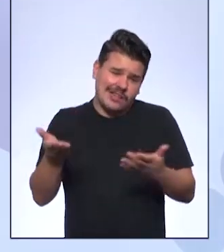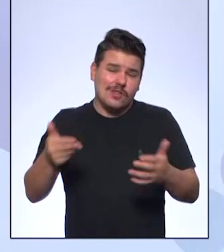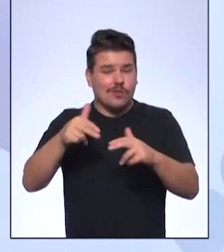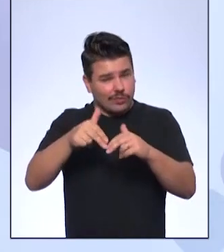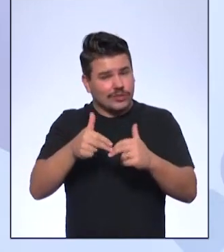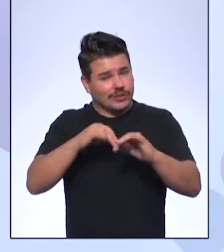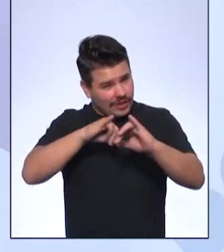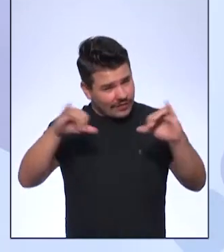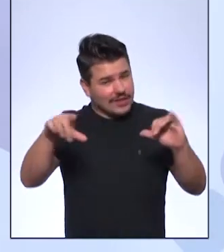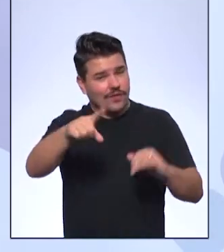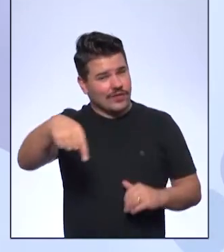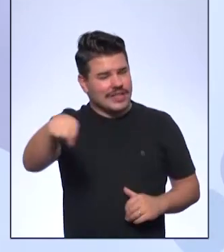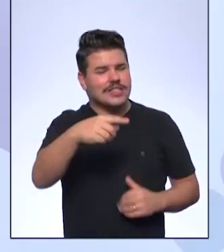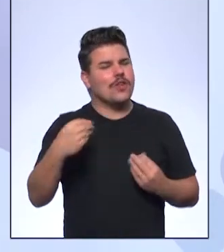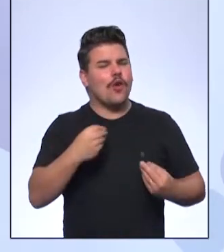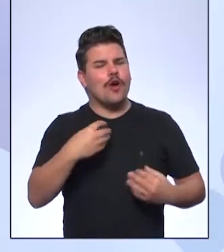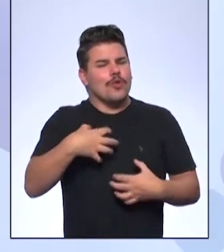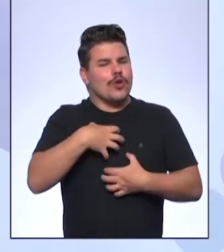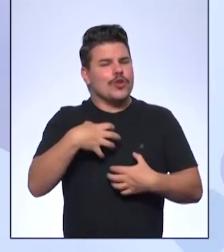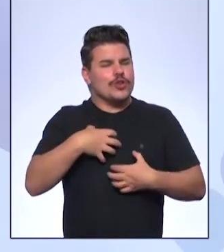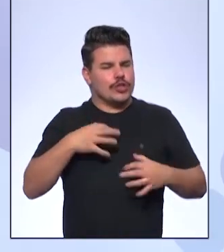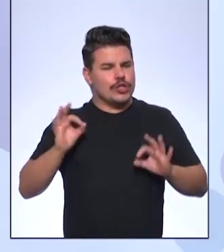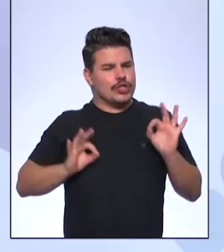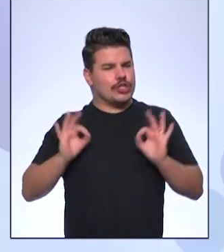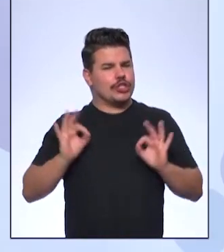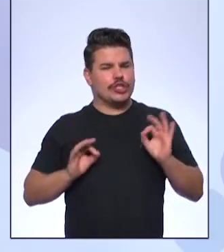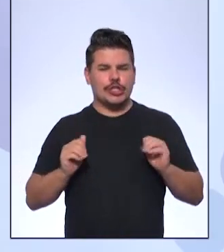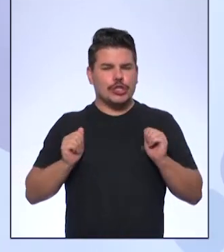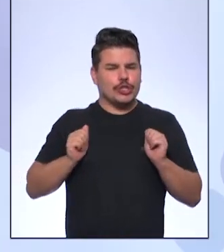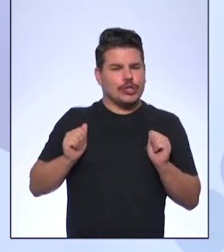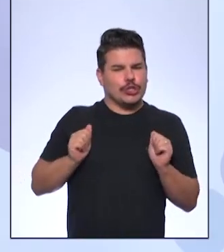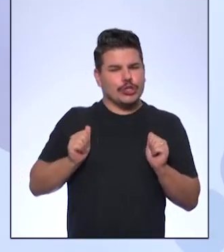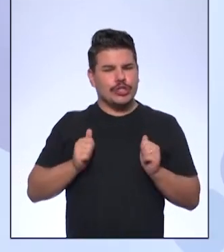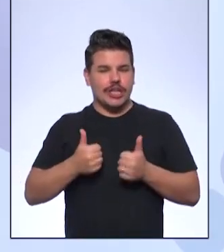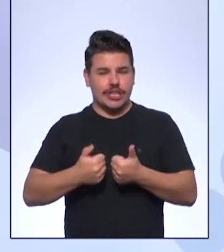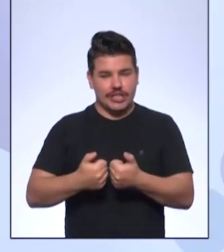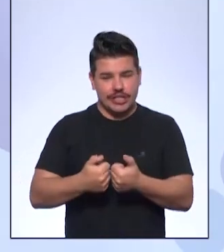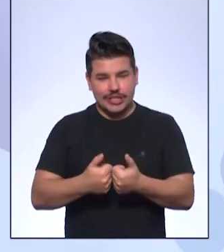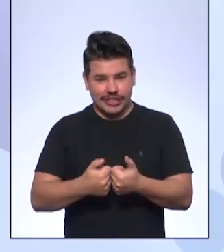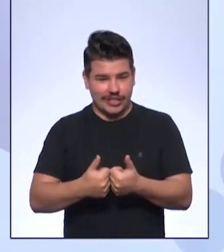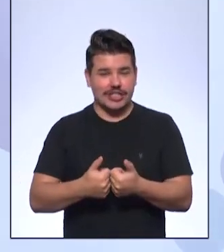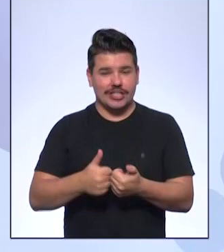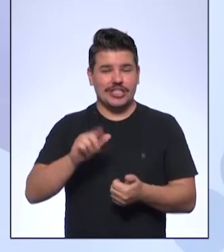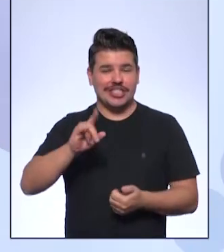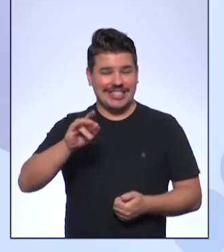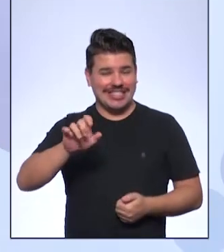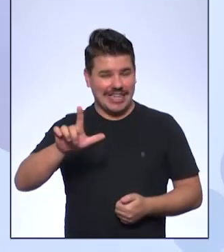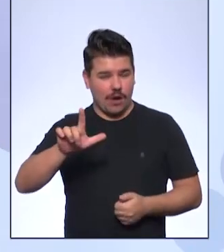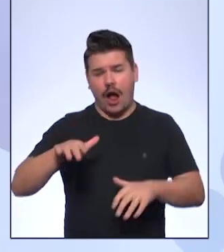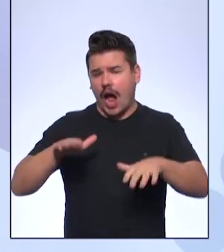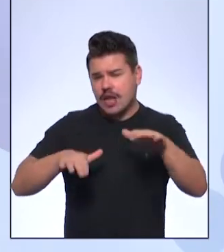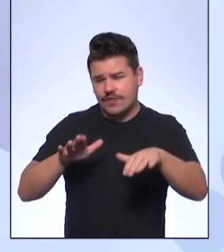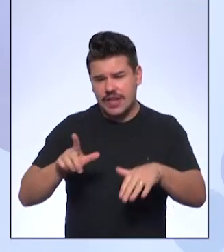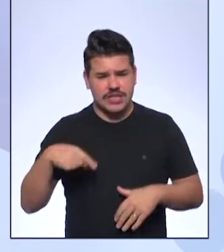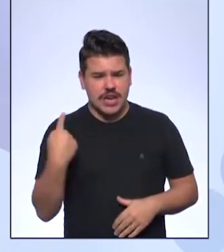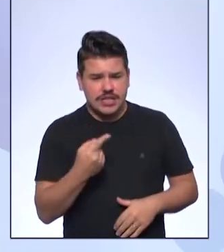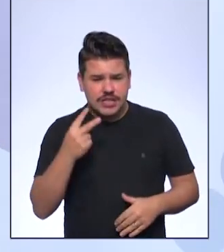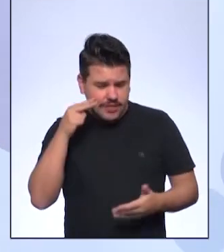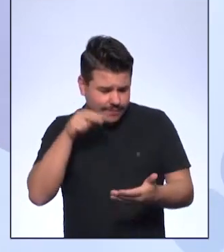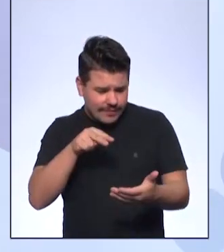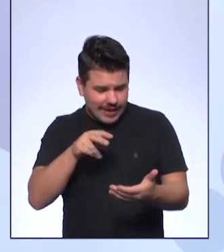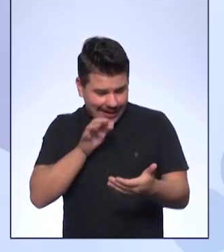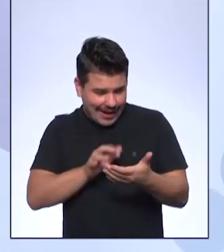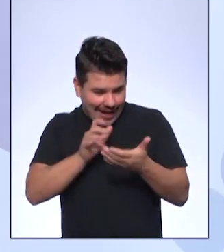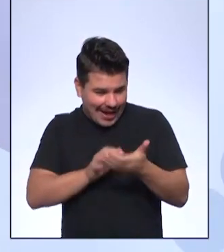questão de etiqueta, né? Um comportamento digital. Porque muitas vezes a gente está lá, mas a gente não sabe como essas coisas funcionam,